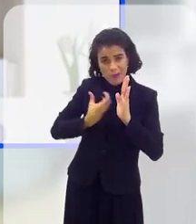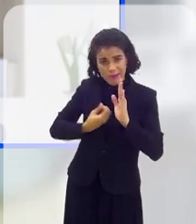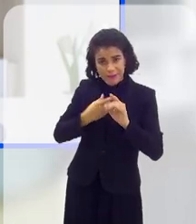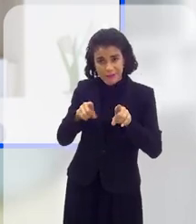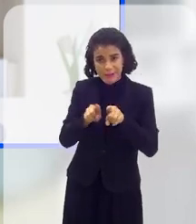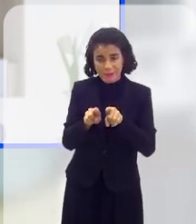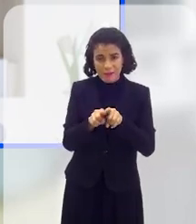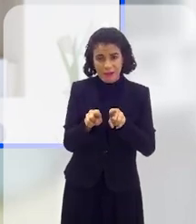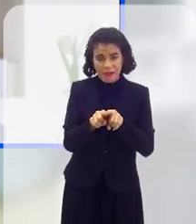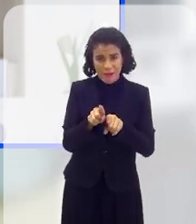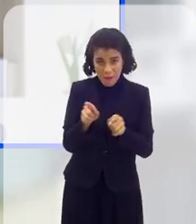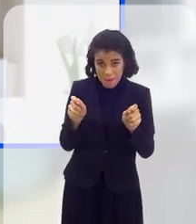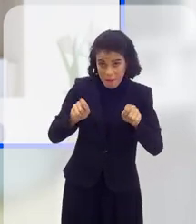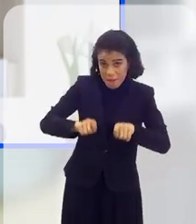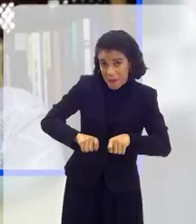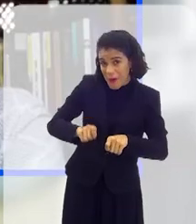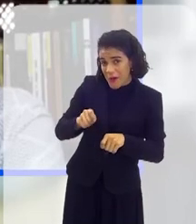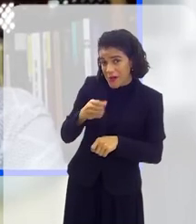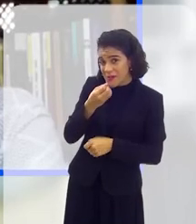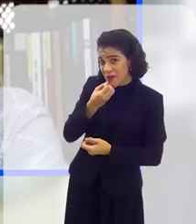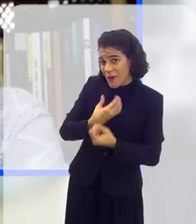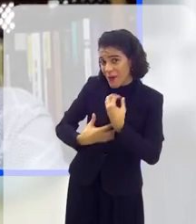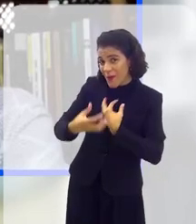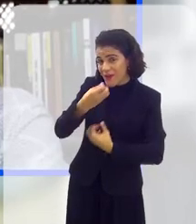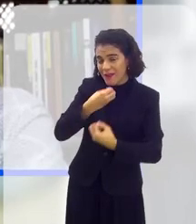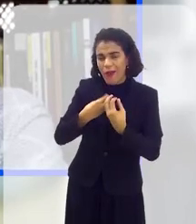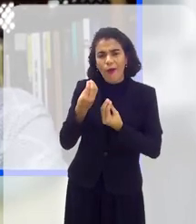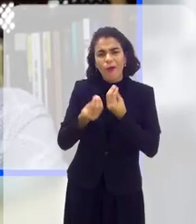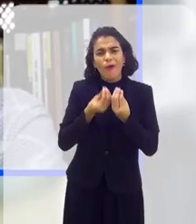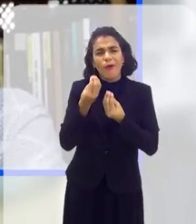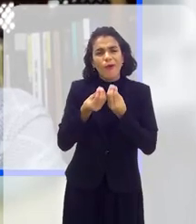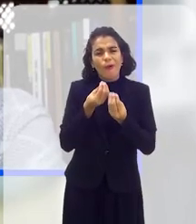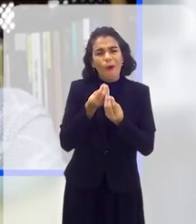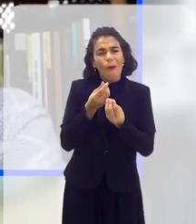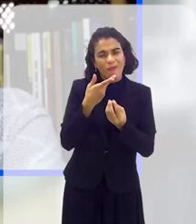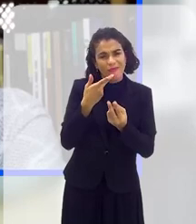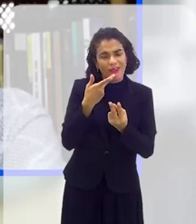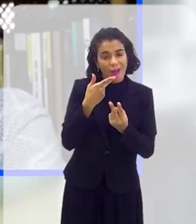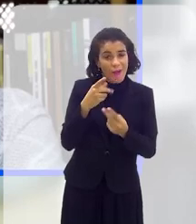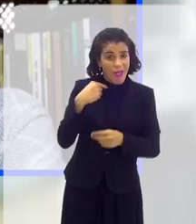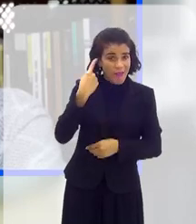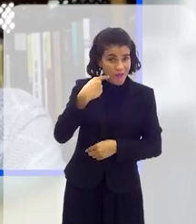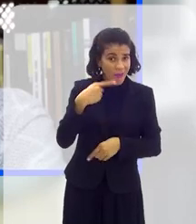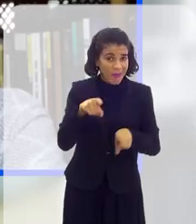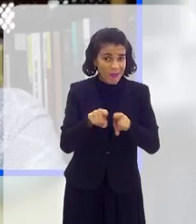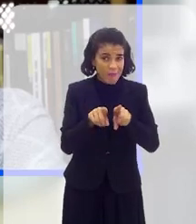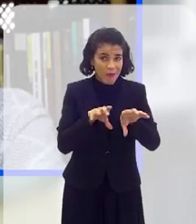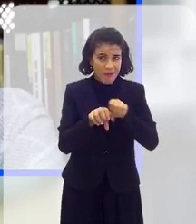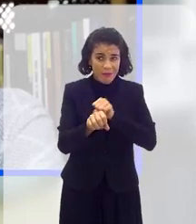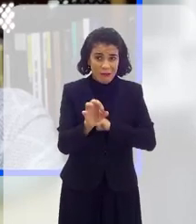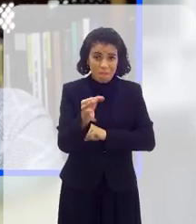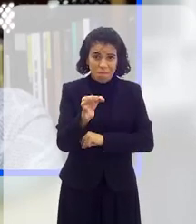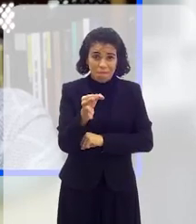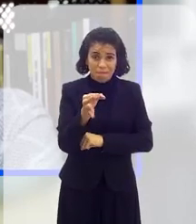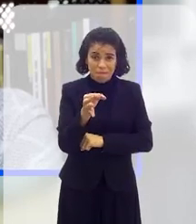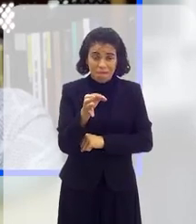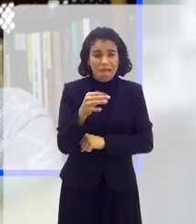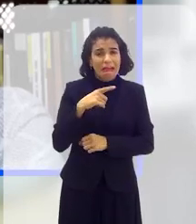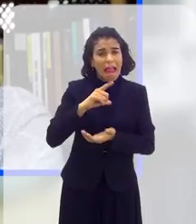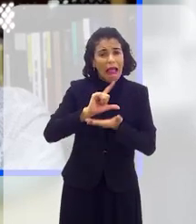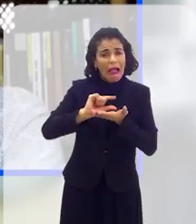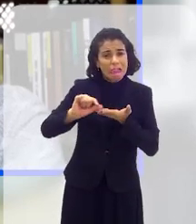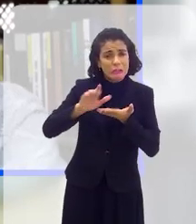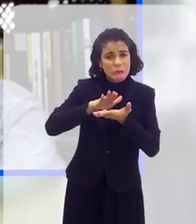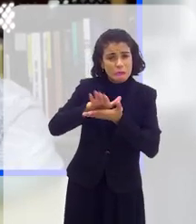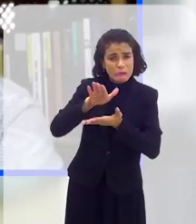foi autor de um outro livro de poesias, né? E se você puder falar para mim dessa sua vertente aí, porque você também é advogado, né?